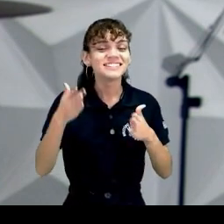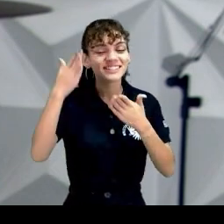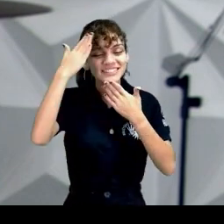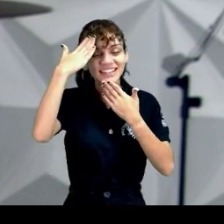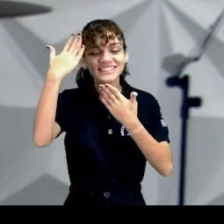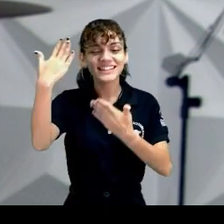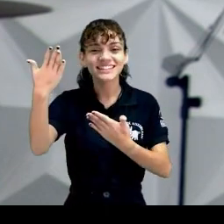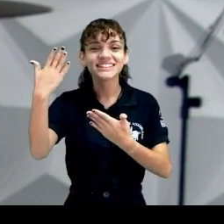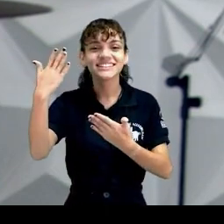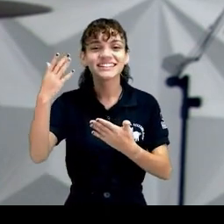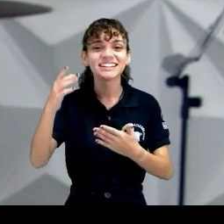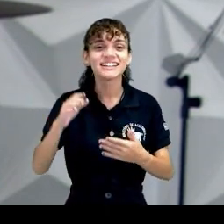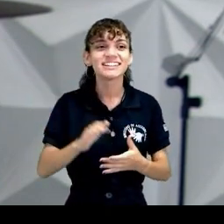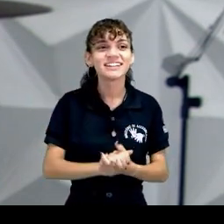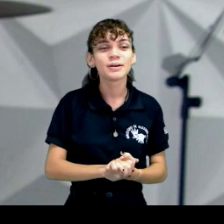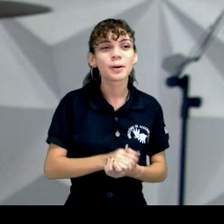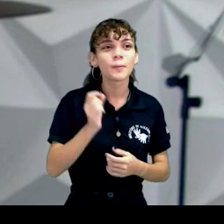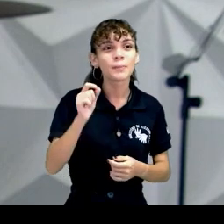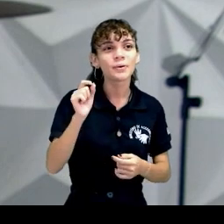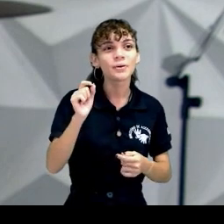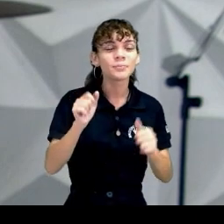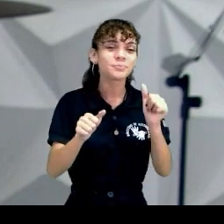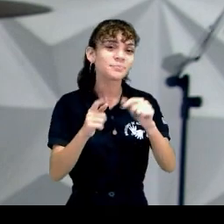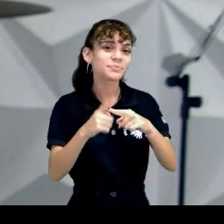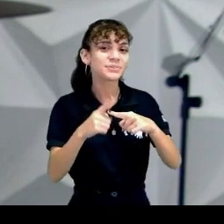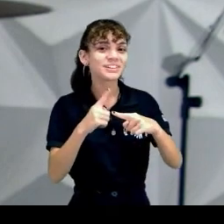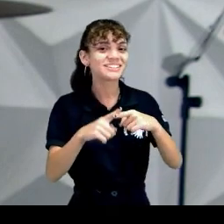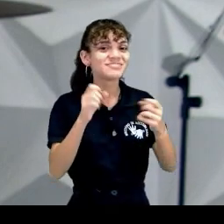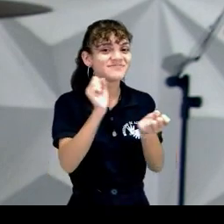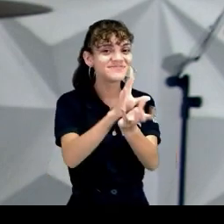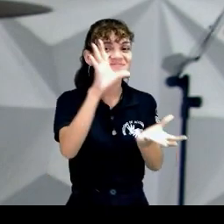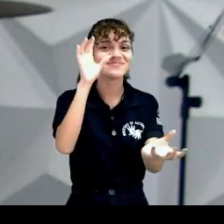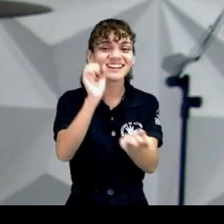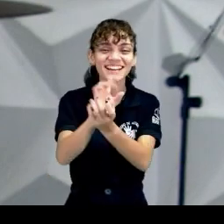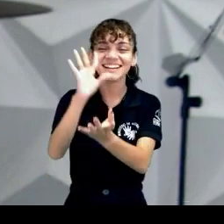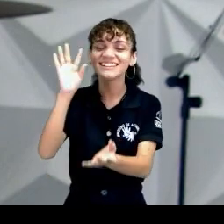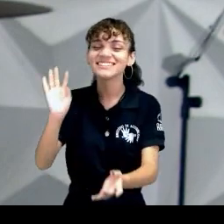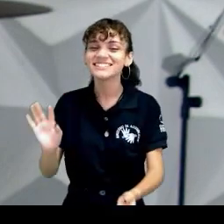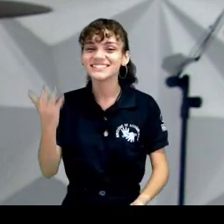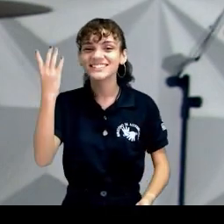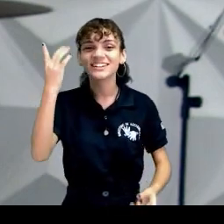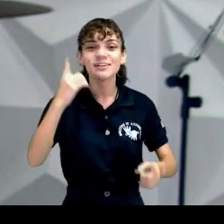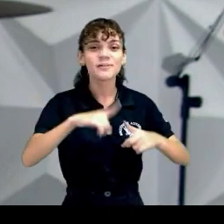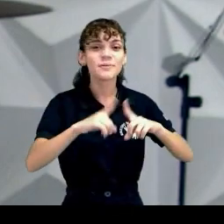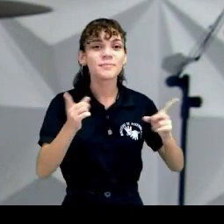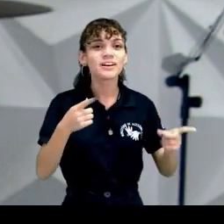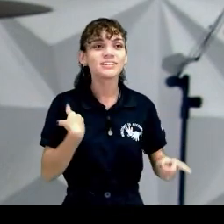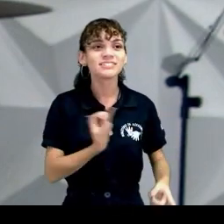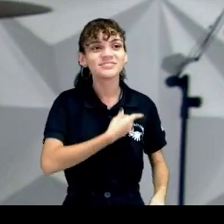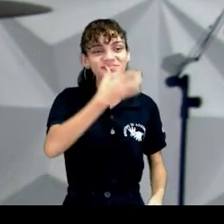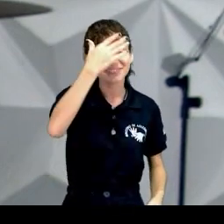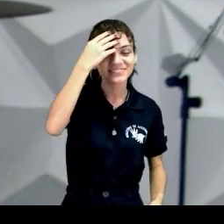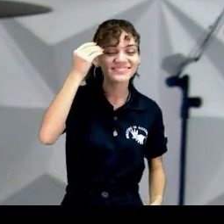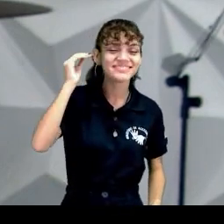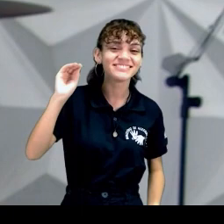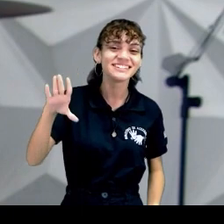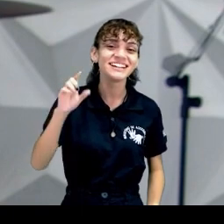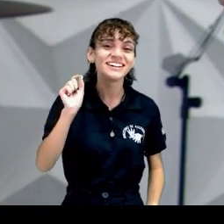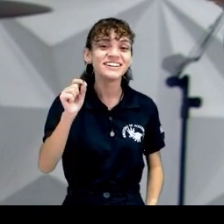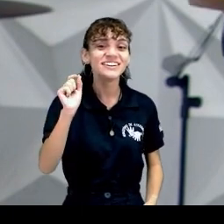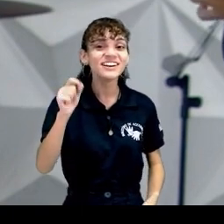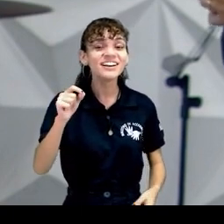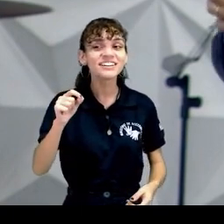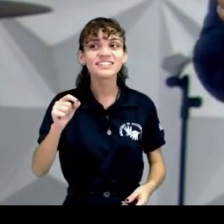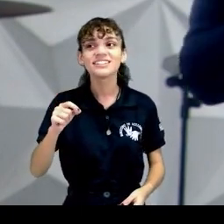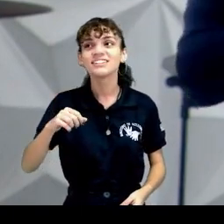tanto com a obra do Senhor, que a gente se esquece do Senhor da obra. E mais do que aquilo que você